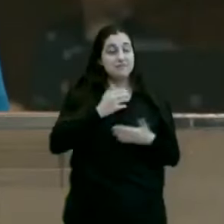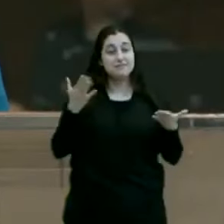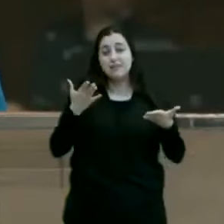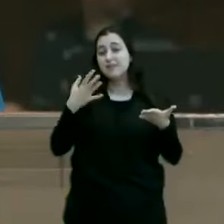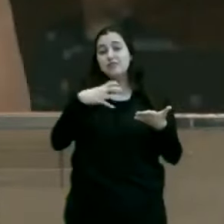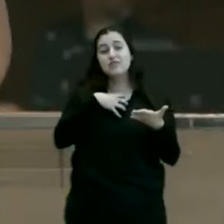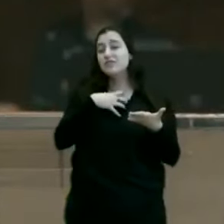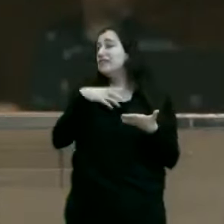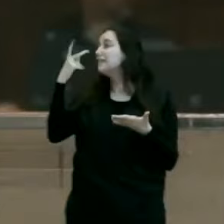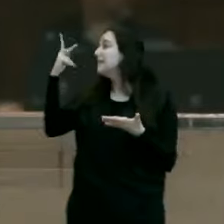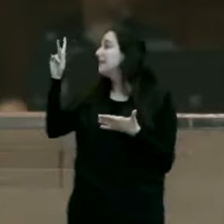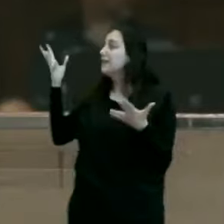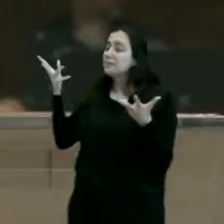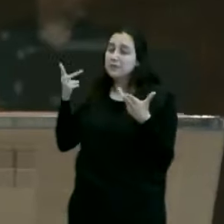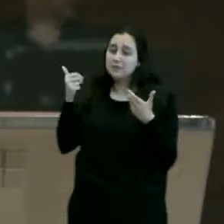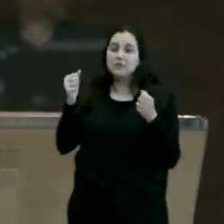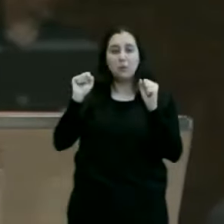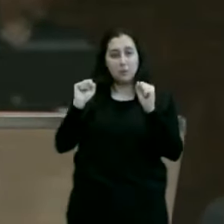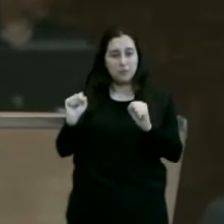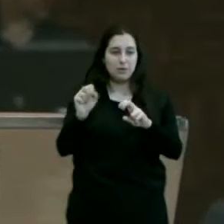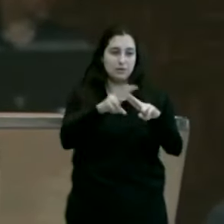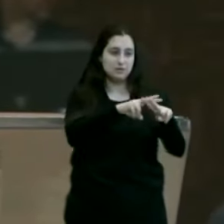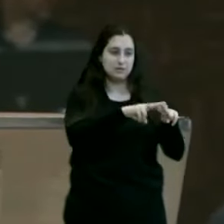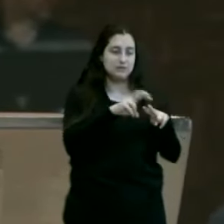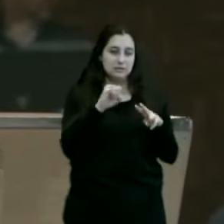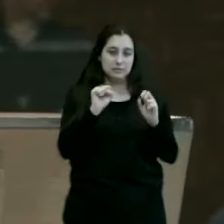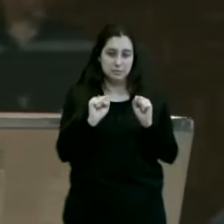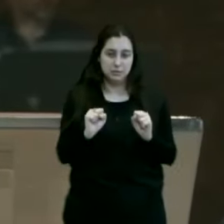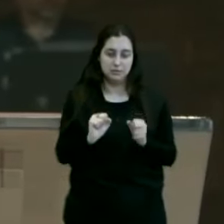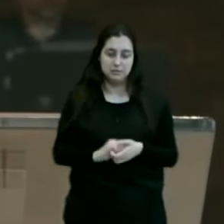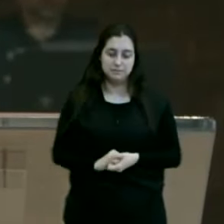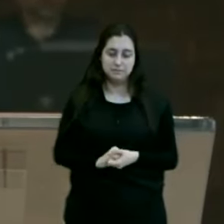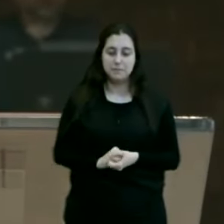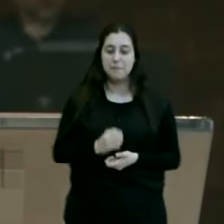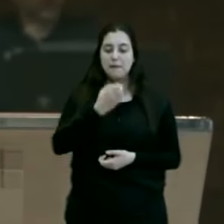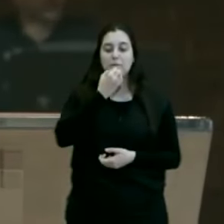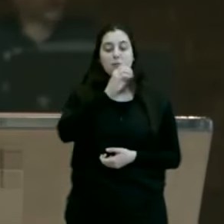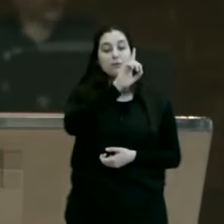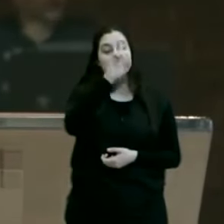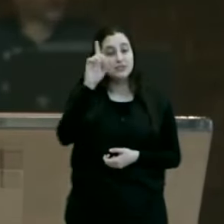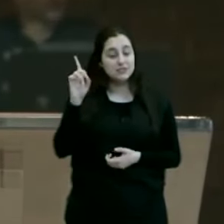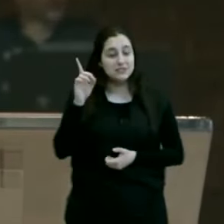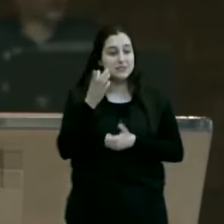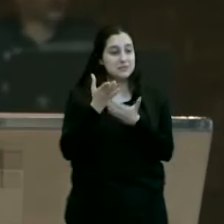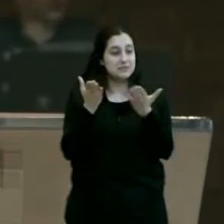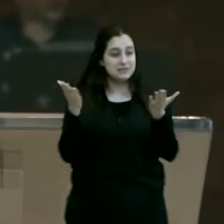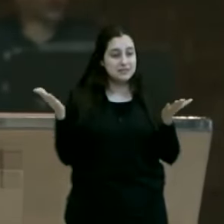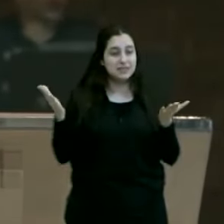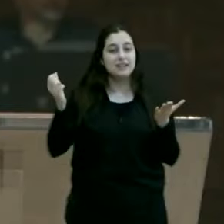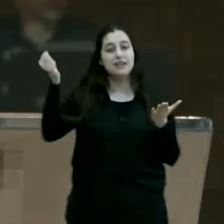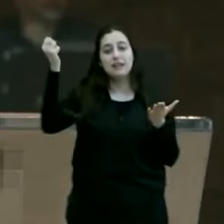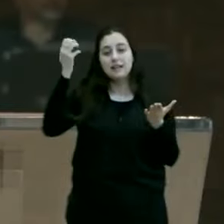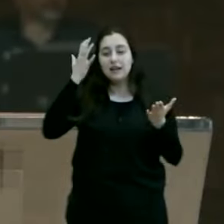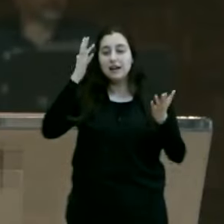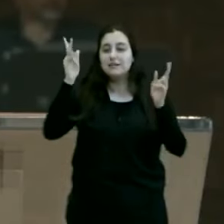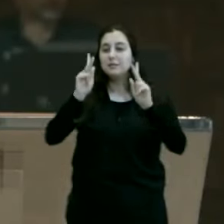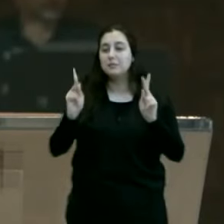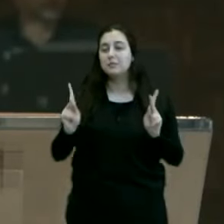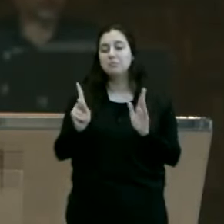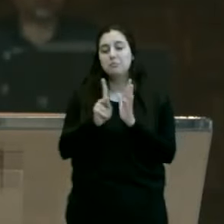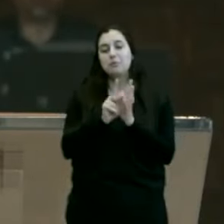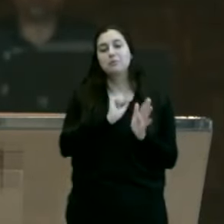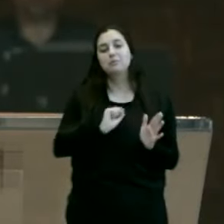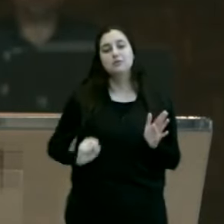tão maravilhosa. Pode tomar os seus lugares. Bom dia para vocês. Que a graça e a paz de